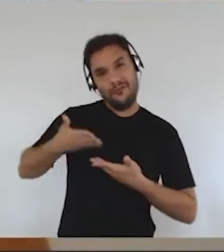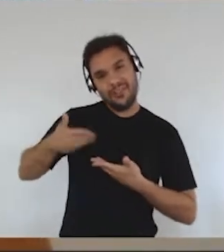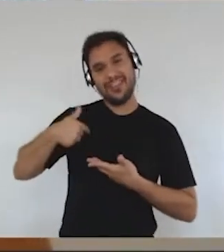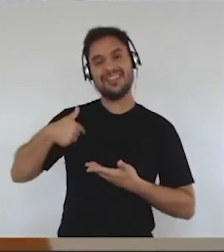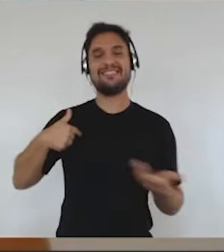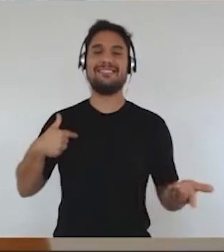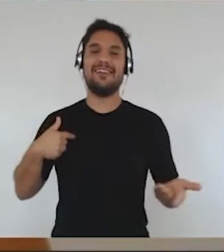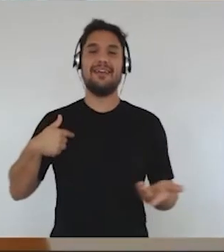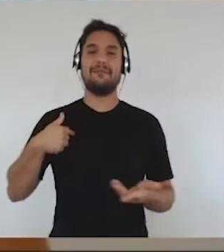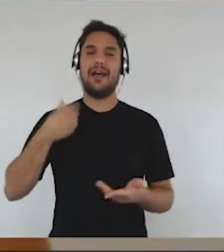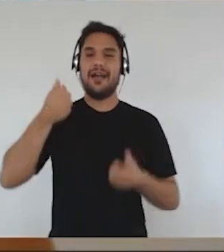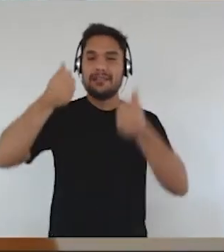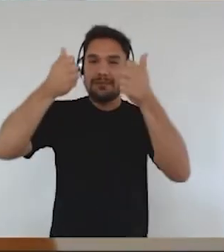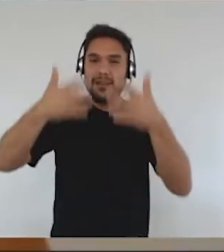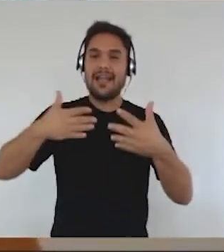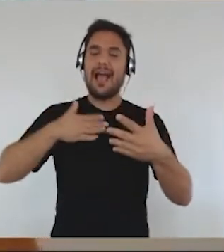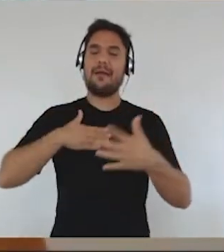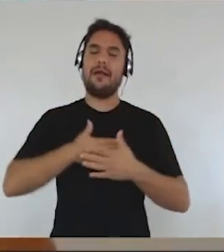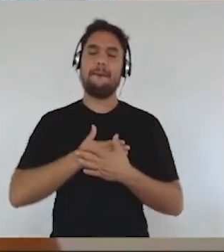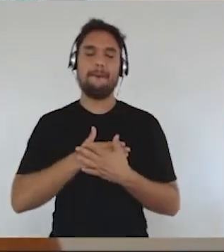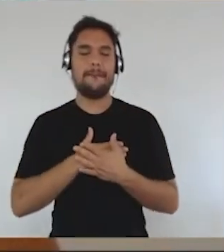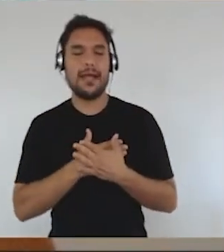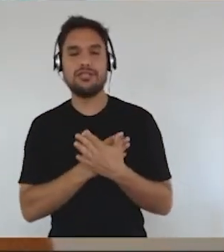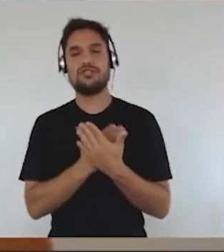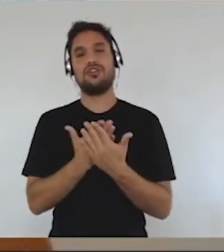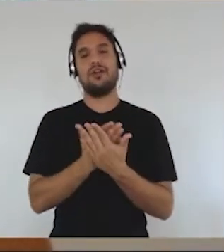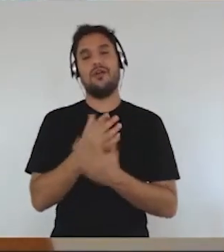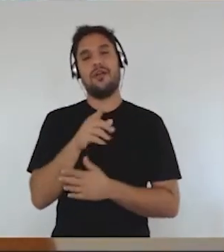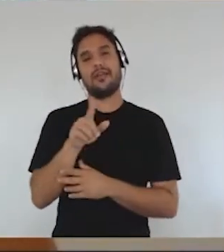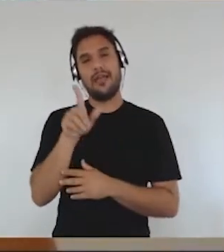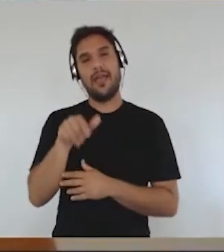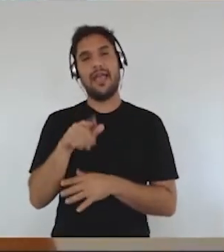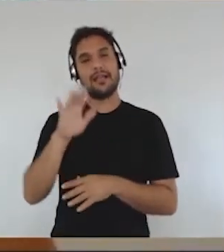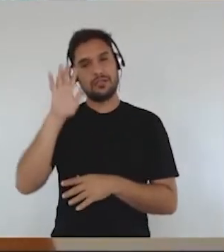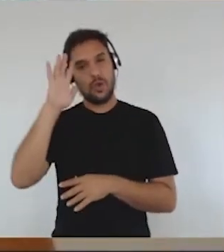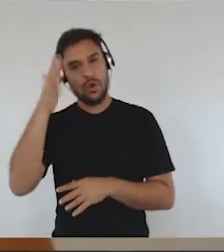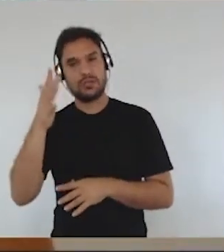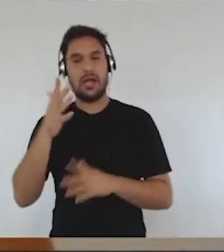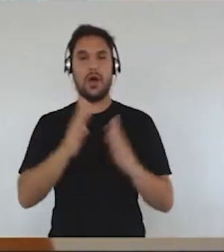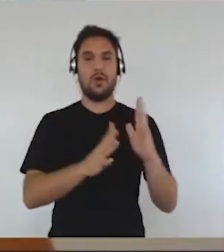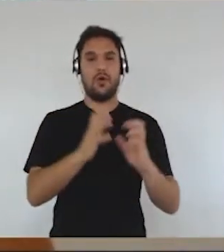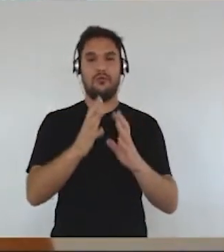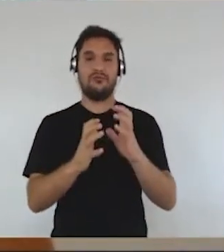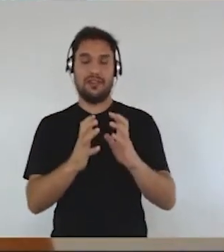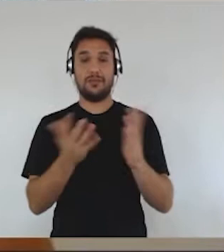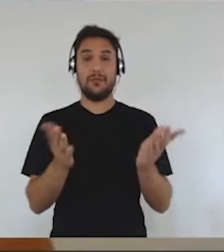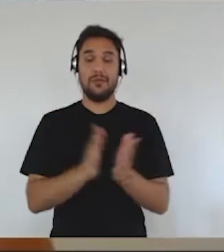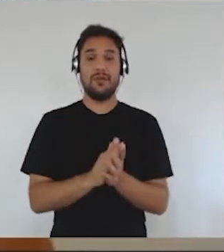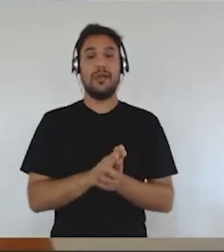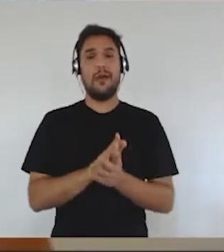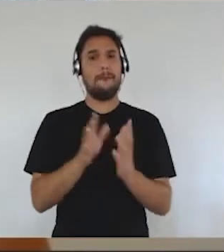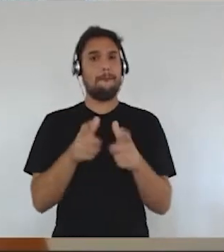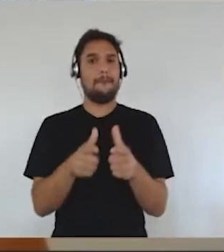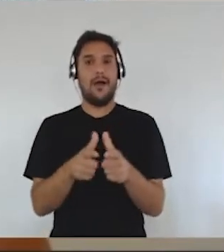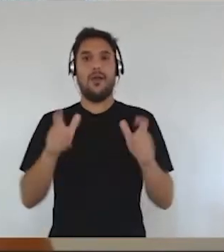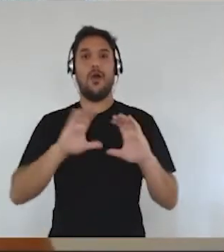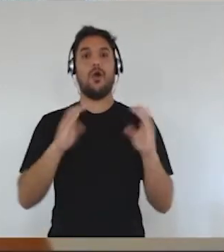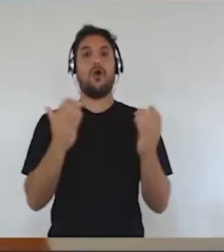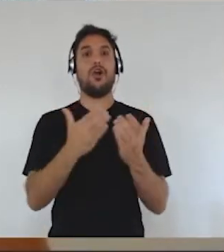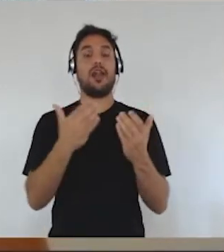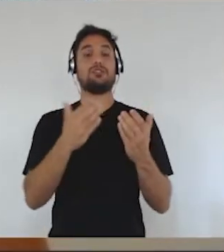um pouquinho sobre a minha paixão, que é sobre as soluções adequadas de conflito nesse congresso, o maior congresso